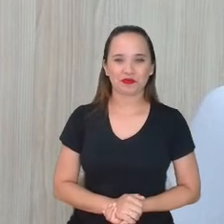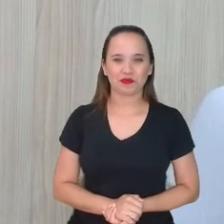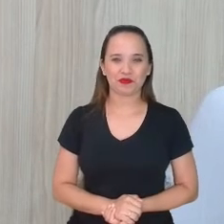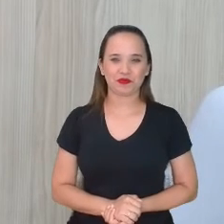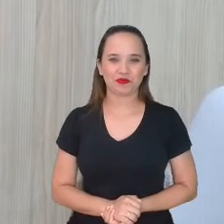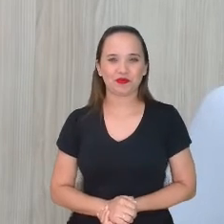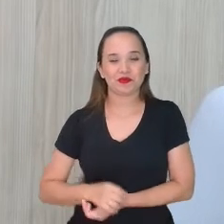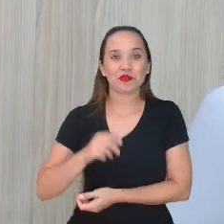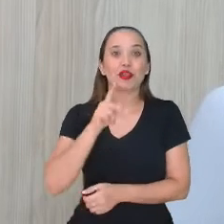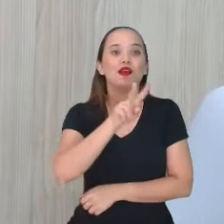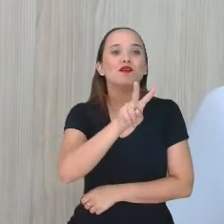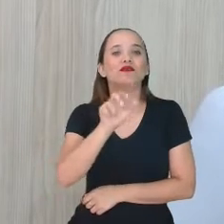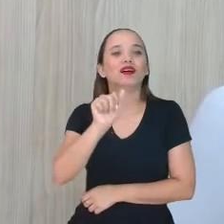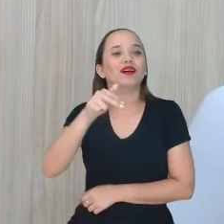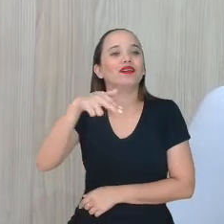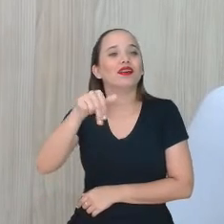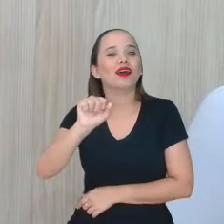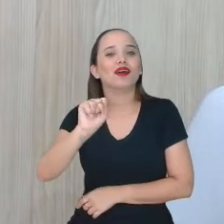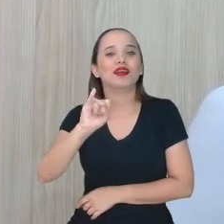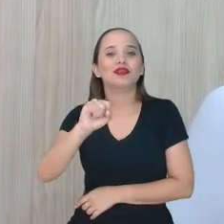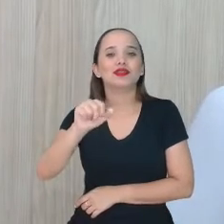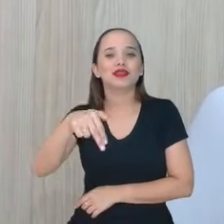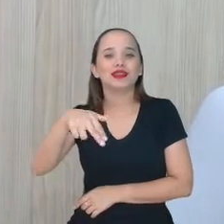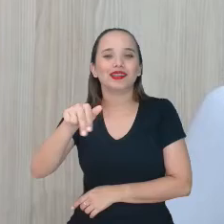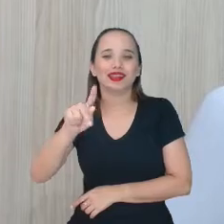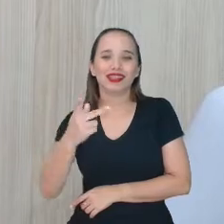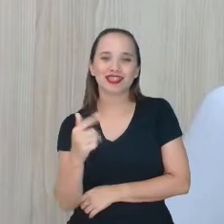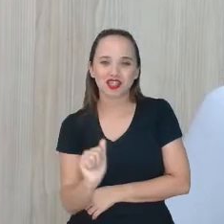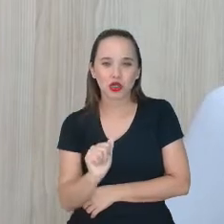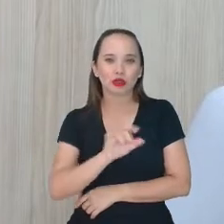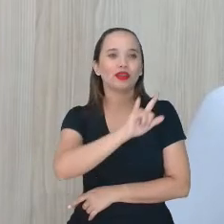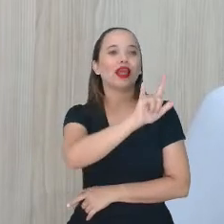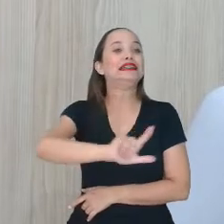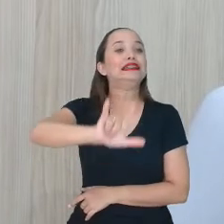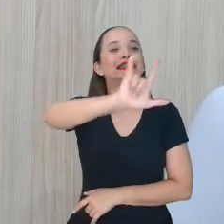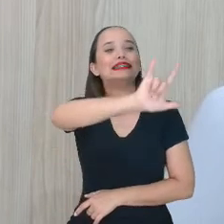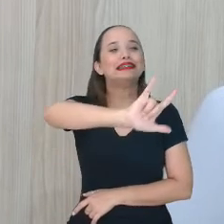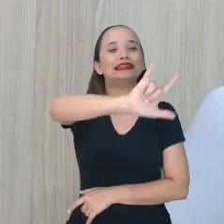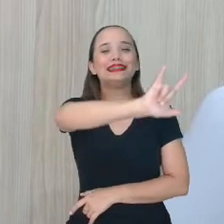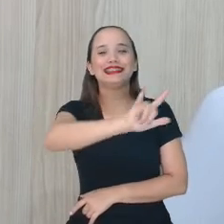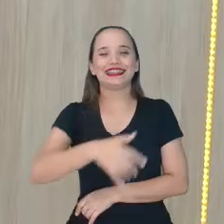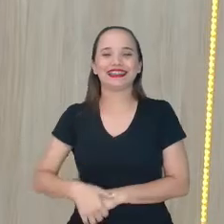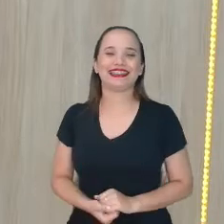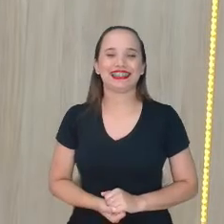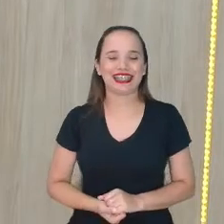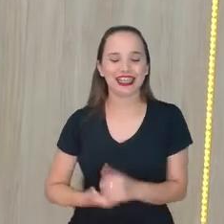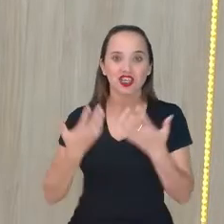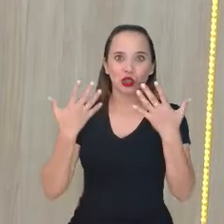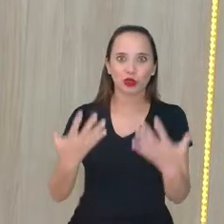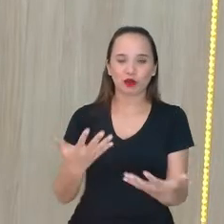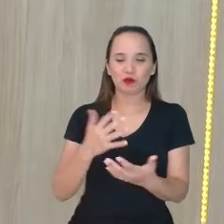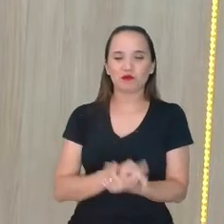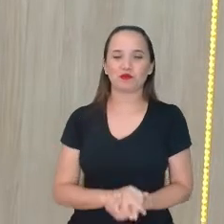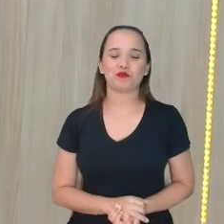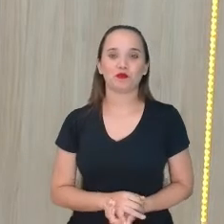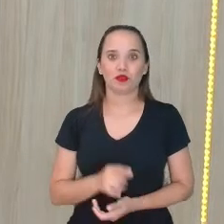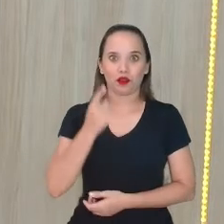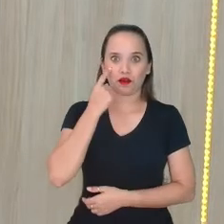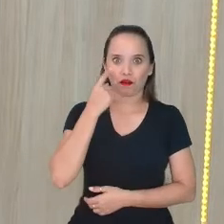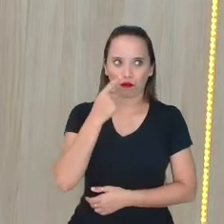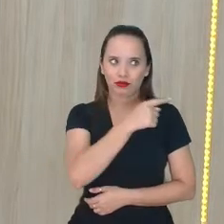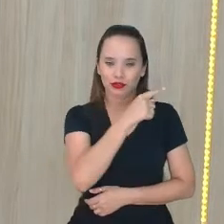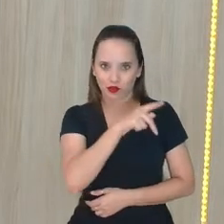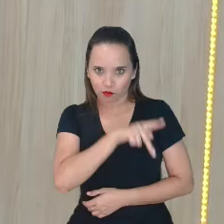Goiana, produtora top. Eu te amo, Vanessinha. Valeu, professor. Ó, o professor é malemolente,